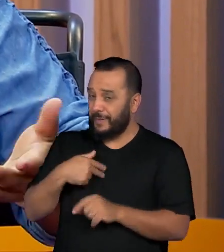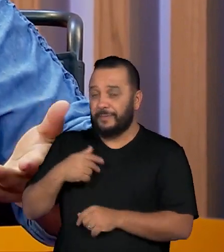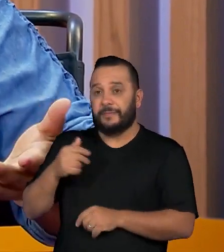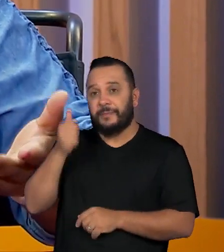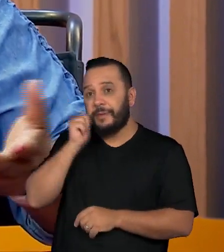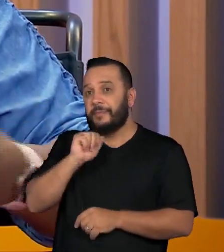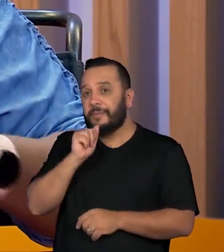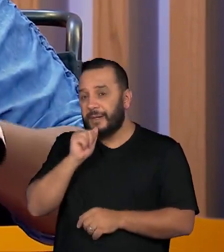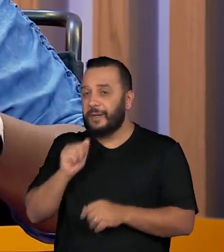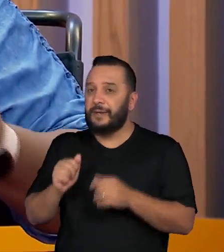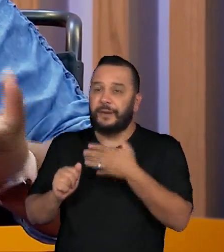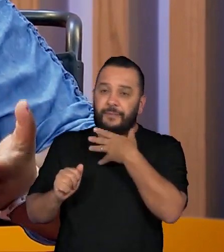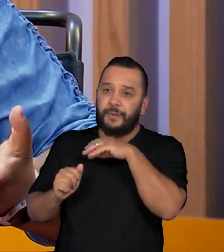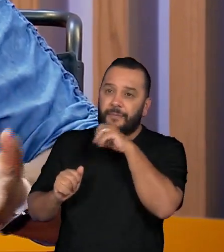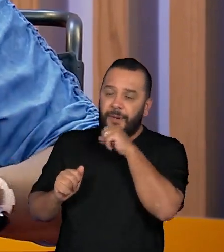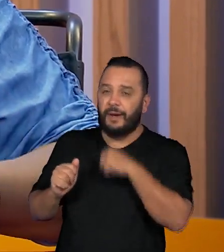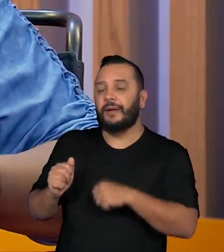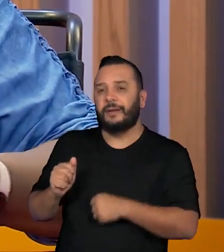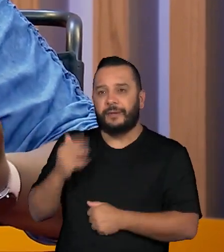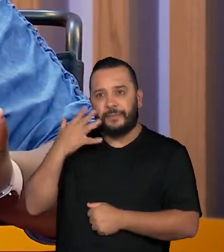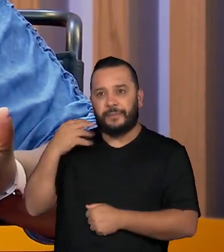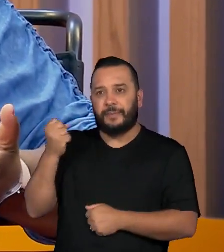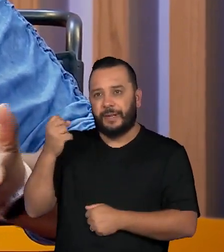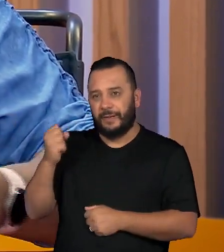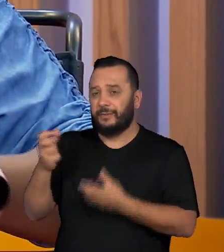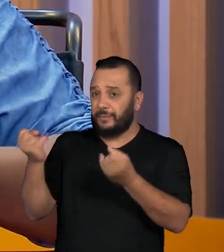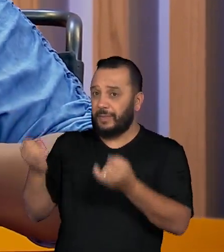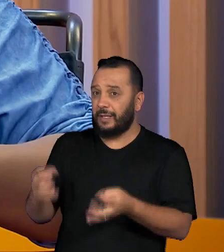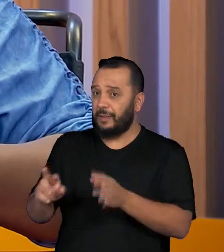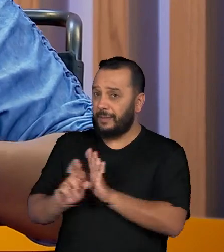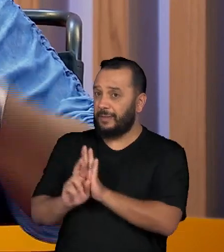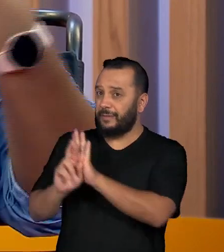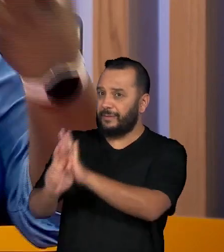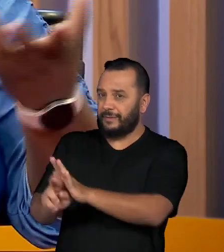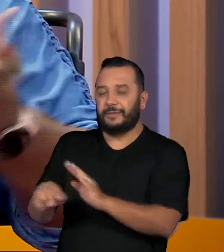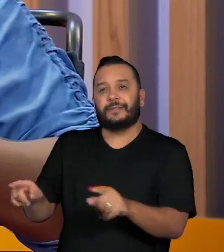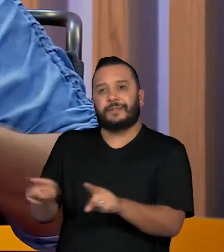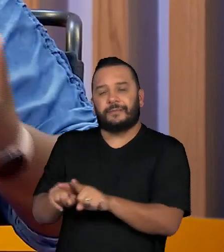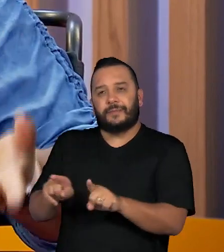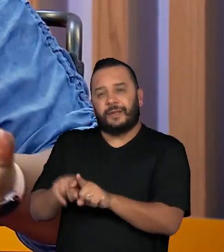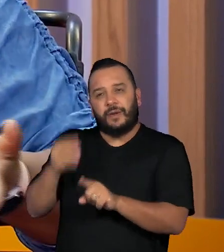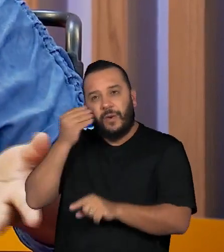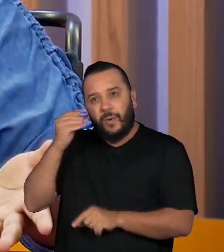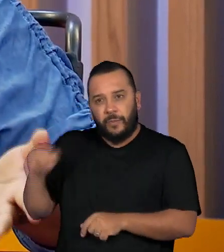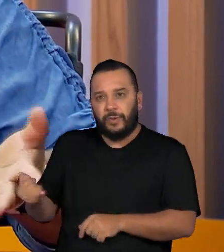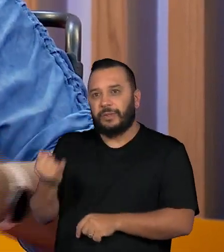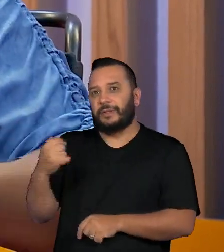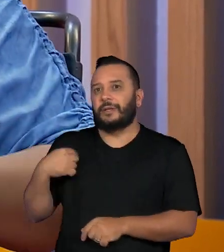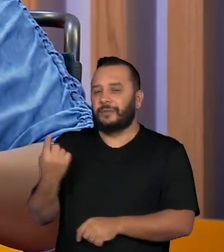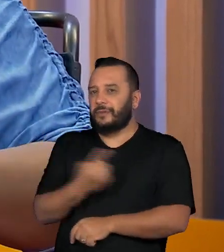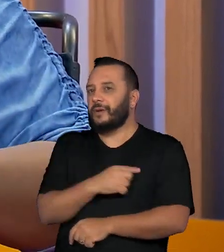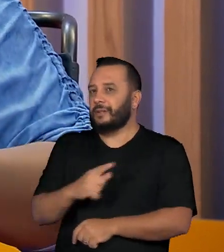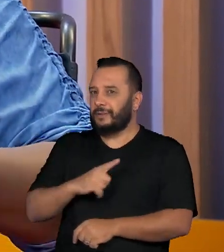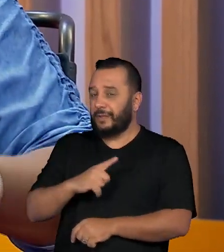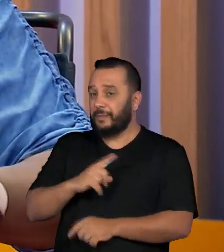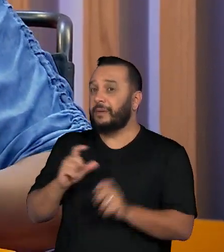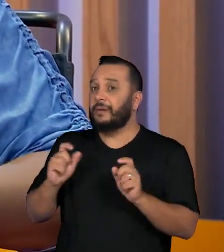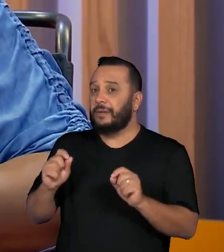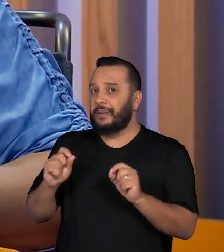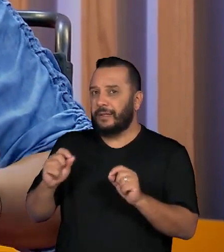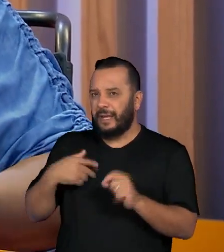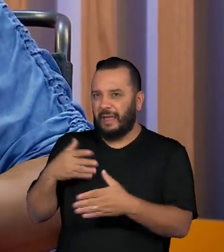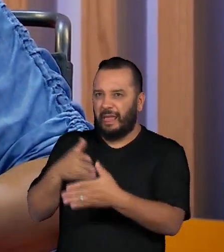brancos também, já que a gente está dizendo aqui sobre representatividade, sobre essa oportunidade que a gente tem aqui para a gente quebrar